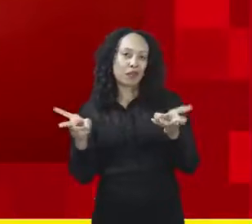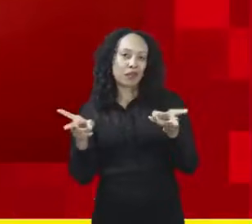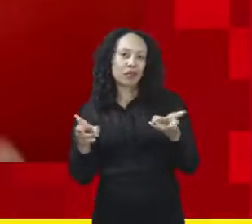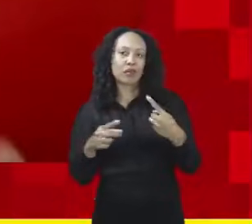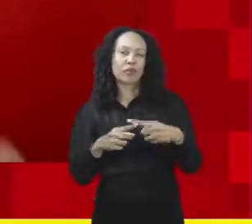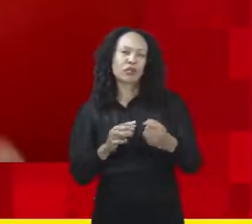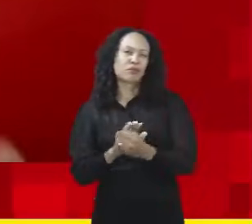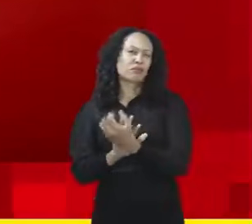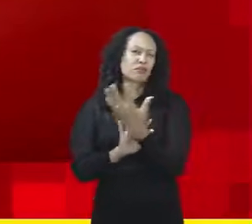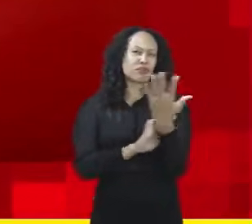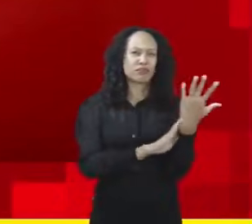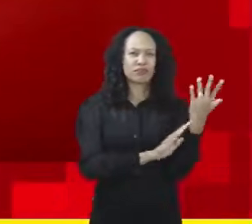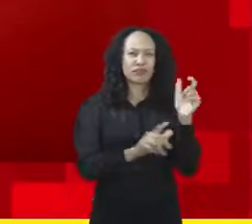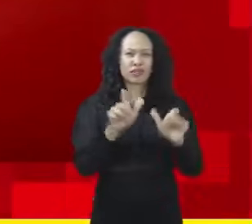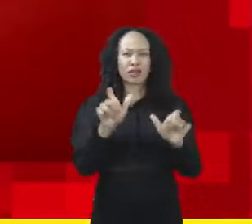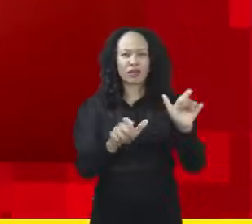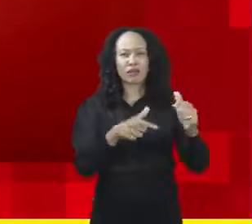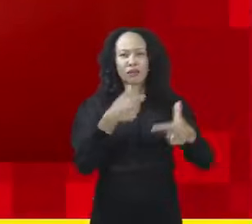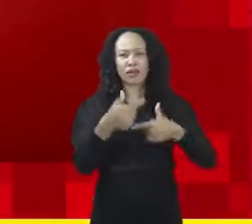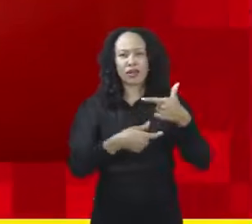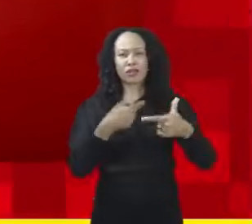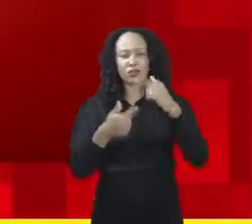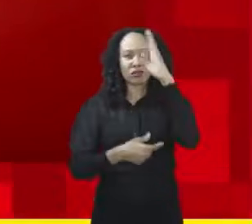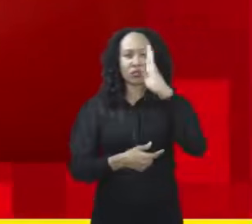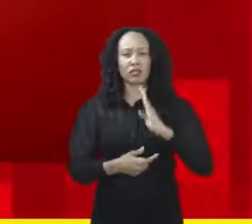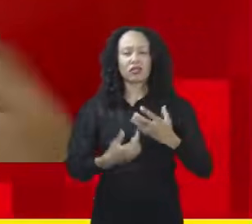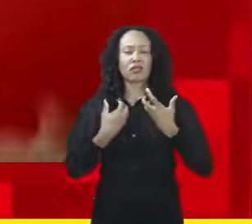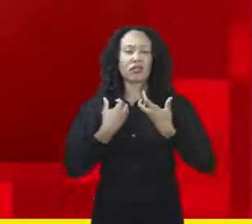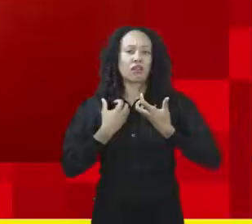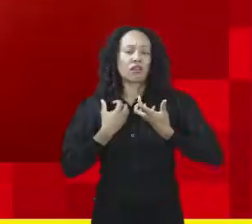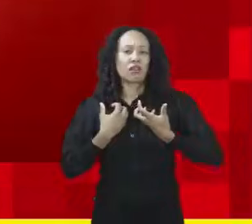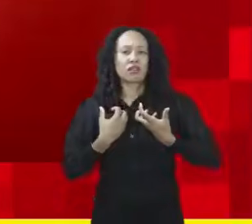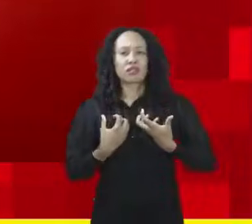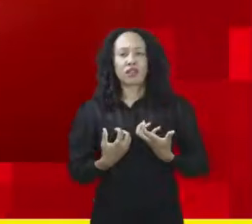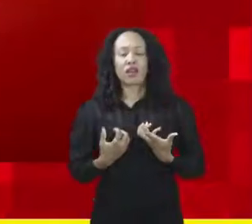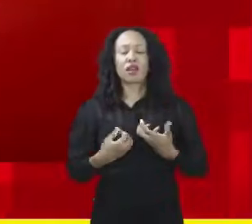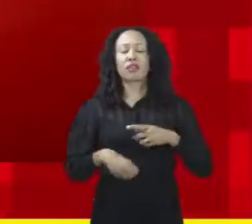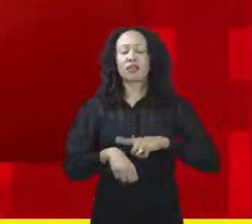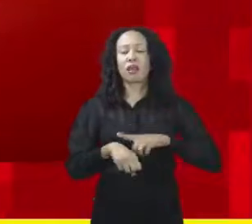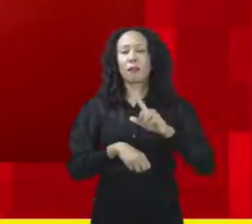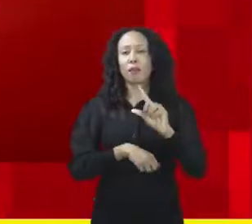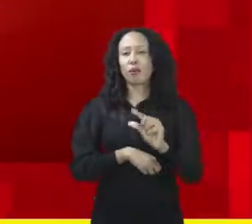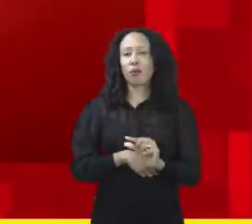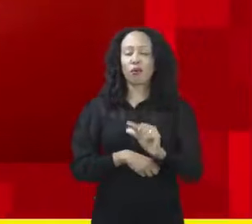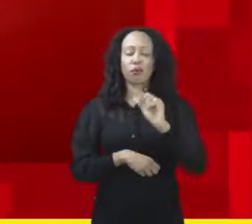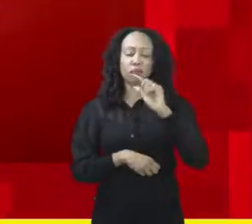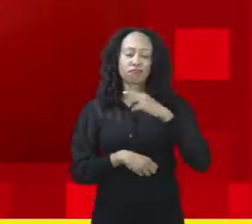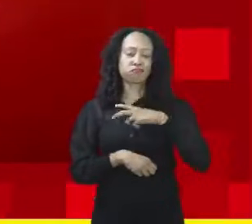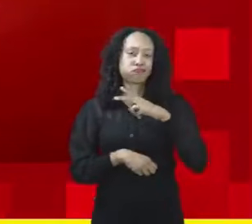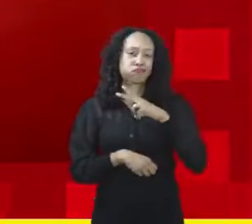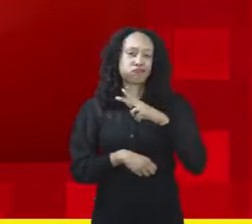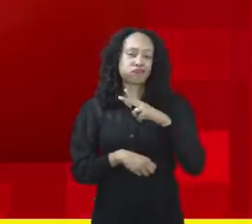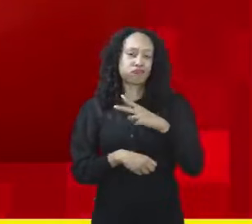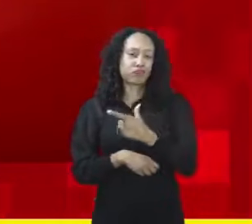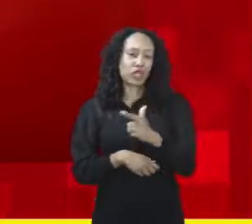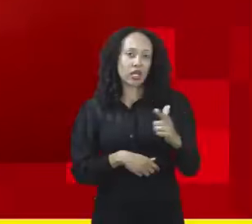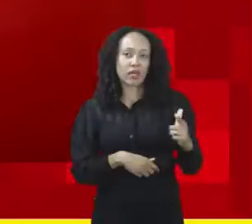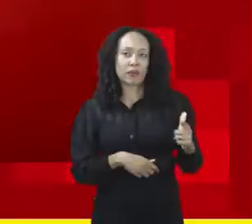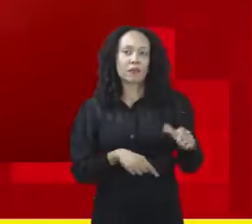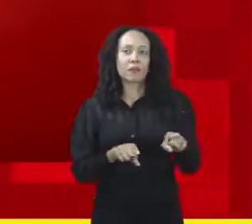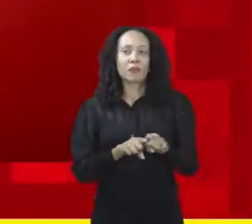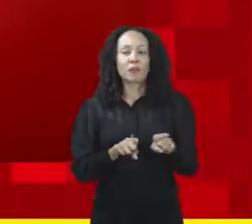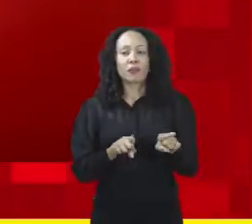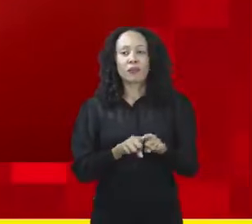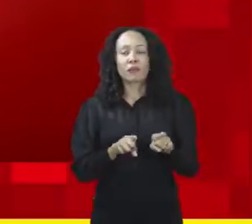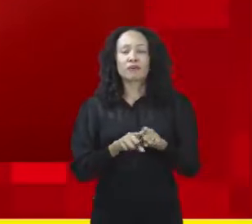de trabalhadores brasileiros que vivem exaustos, com pouco tempo para si e também, né, isso